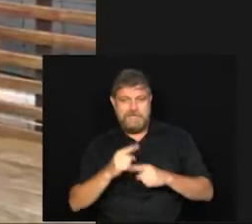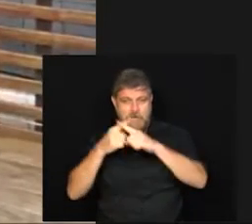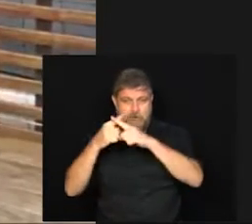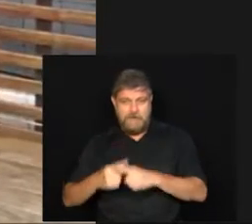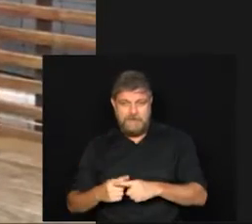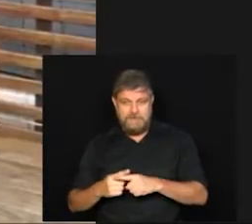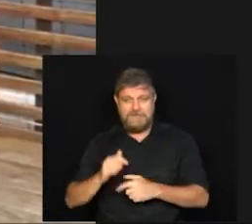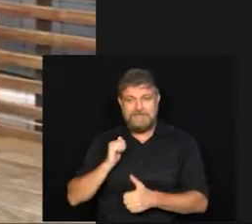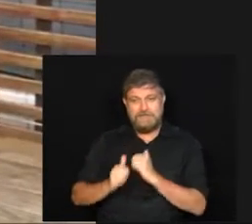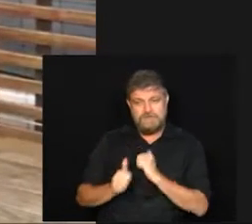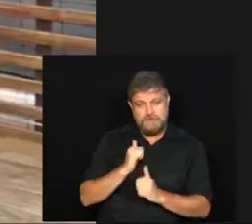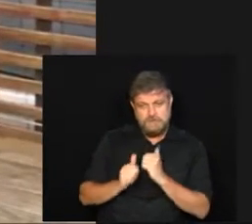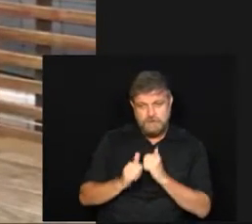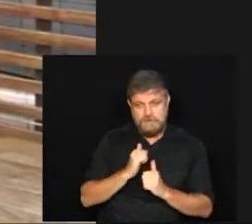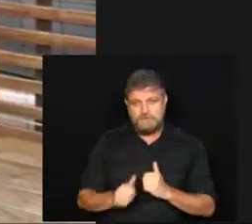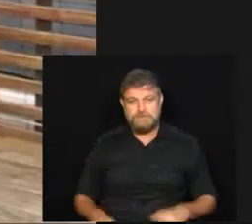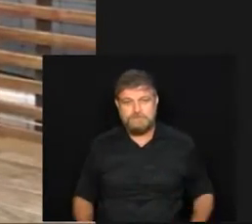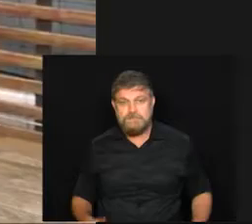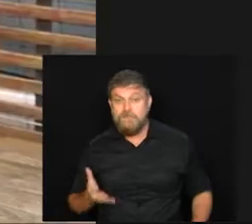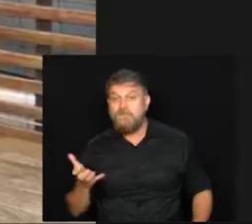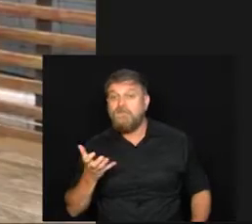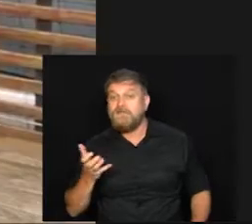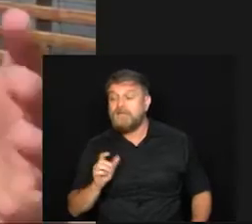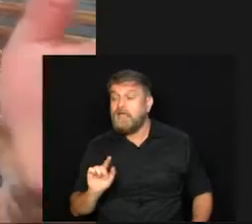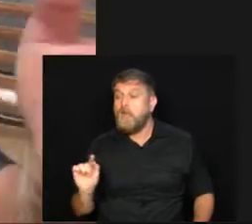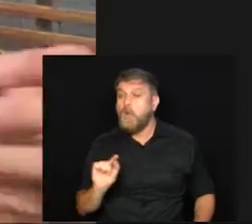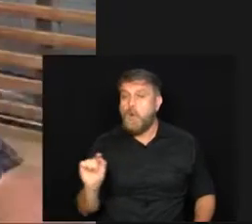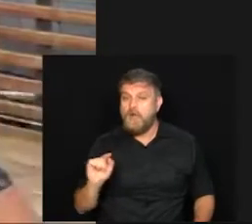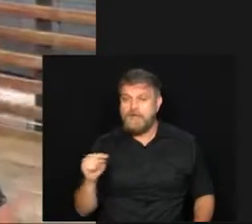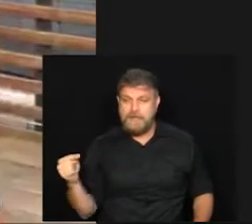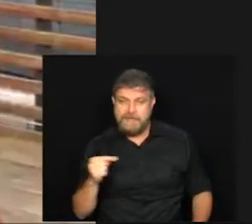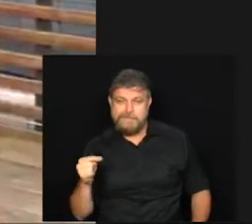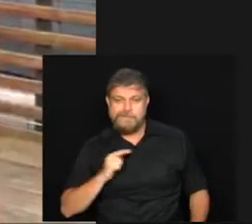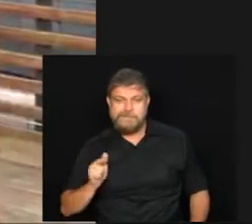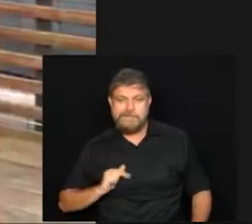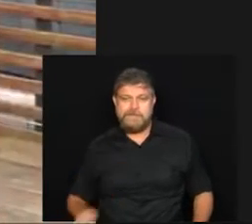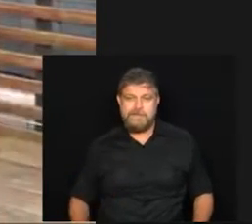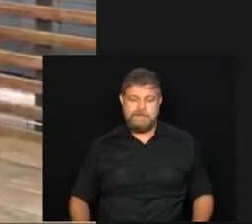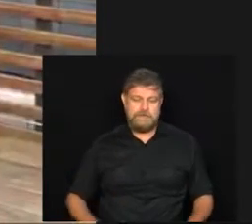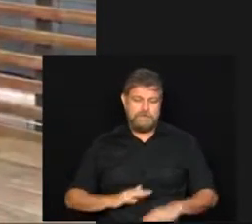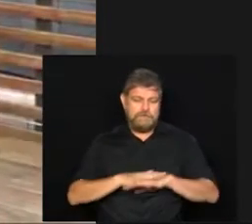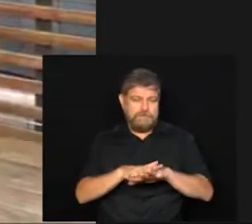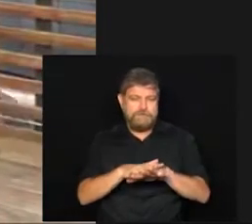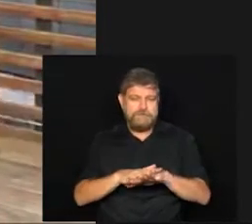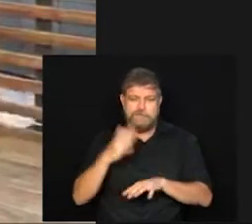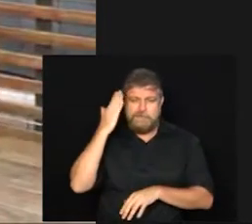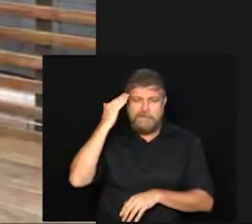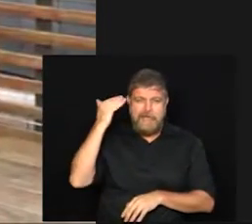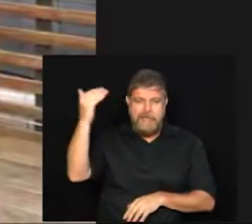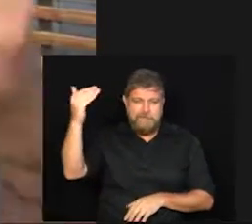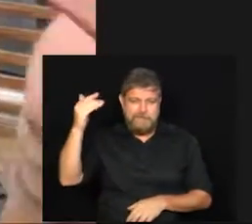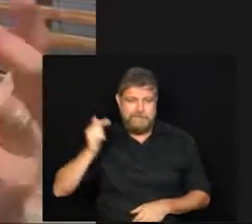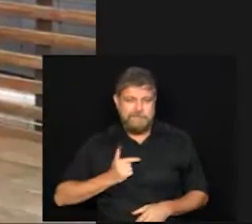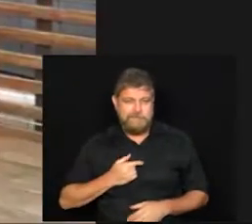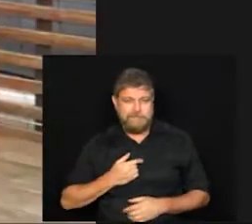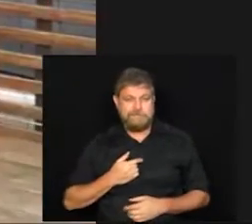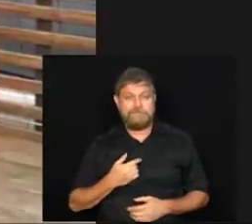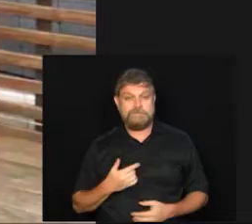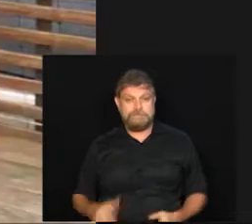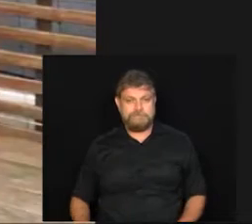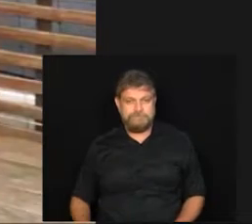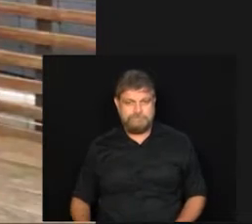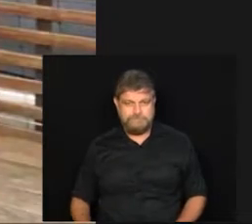de futebol, você vai querer o quê? Real Madrid, Bayern de Munique, os times que mais vendem, né,